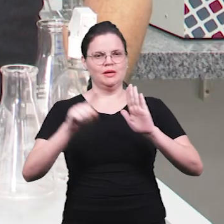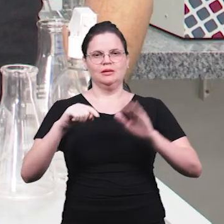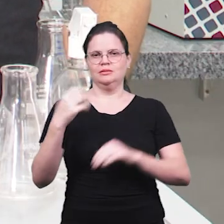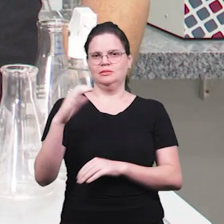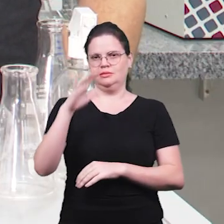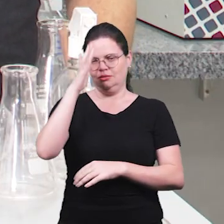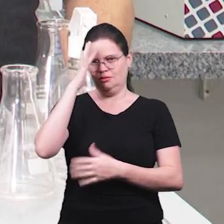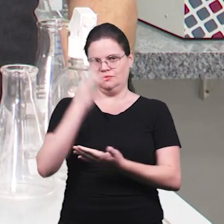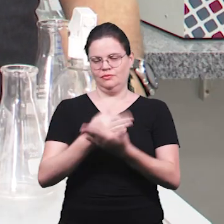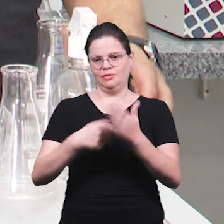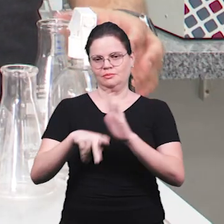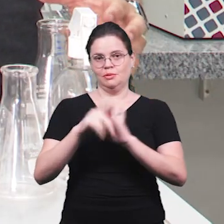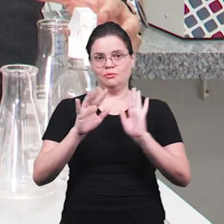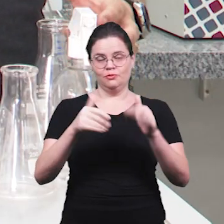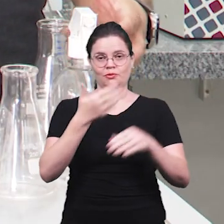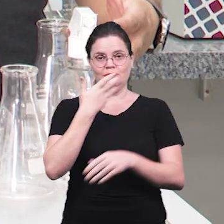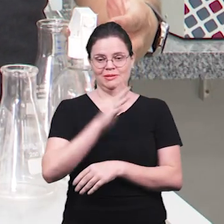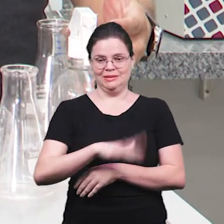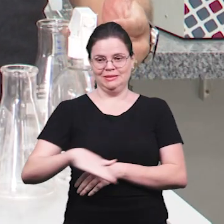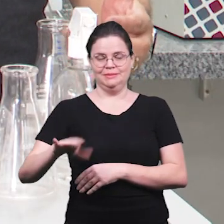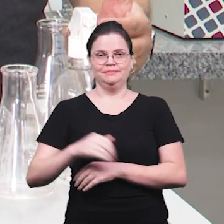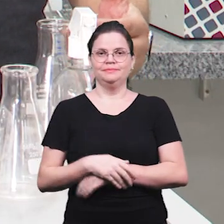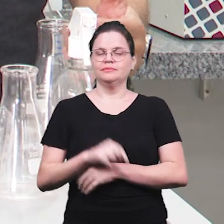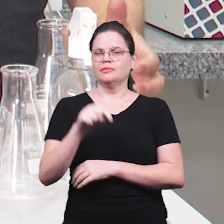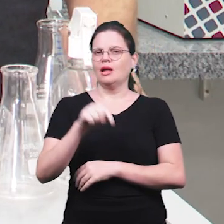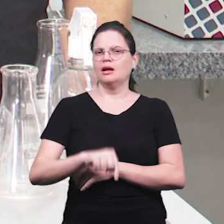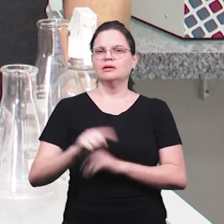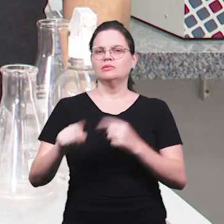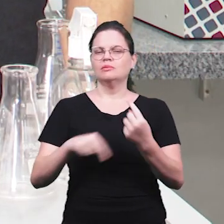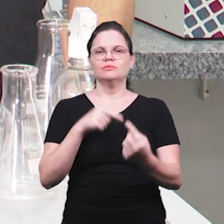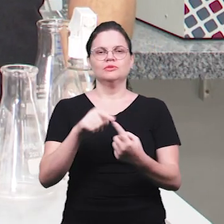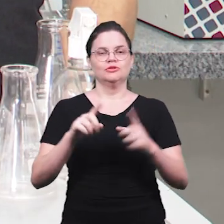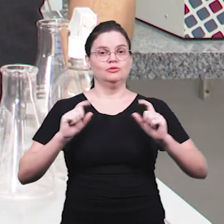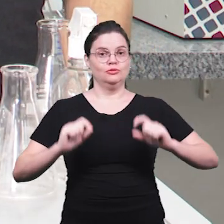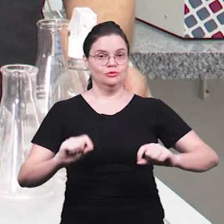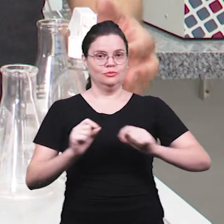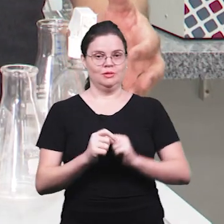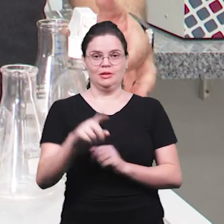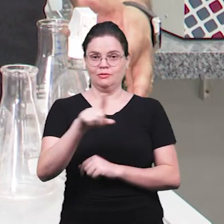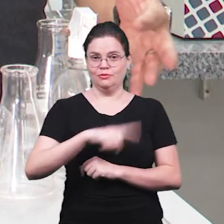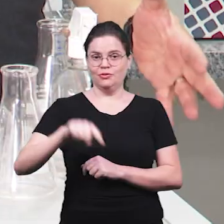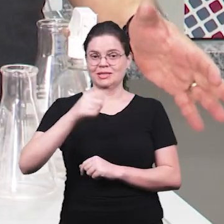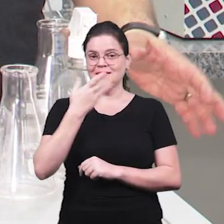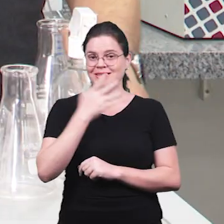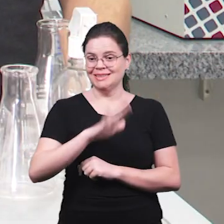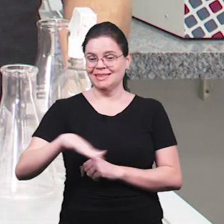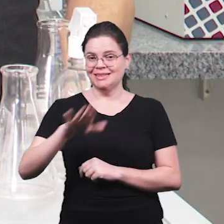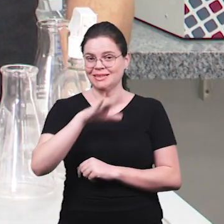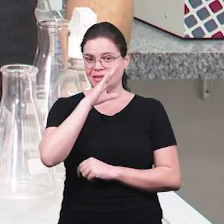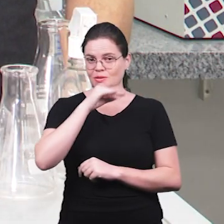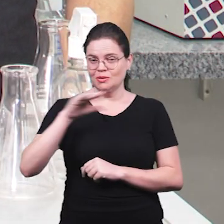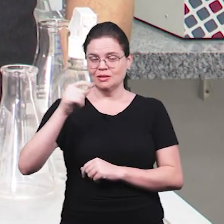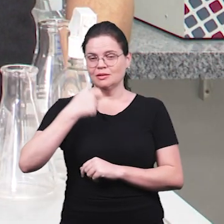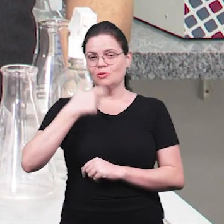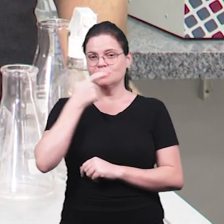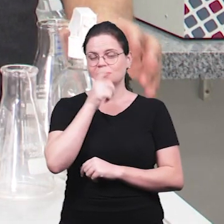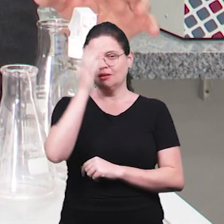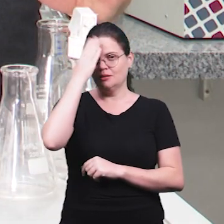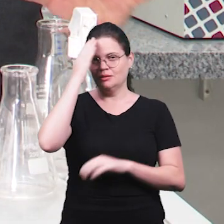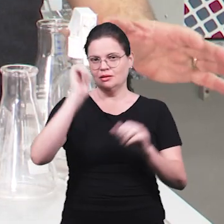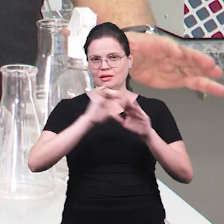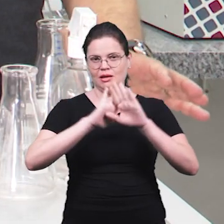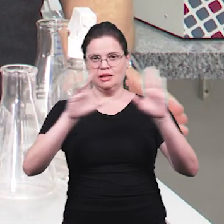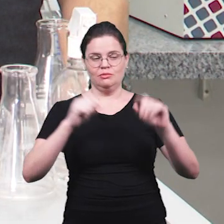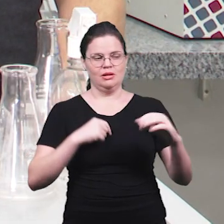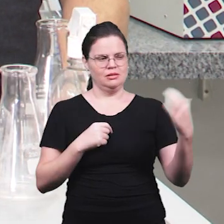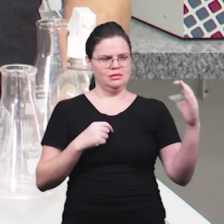para Crianças. Esse programa, crianças, ele tem a finalidade de levar para as crianças, intermediários e adolescentes a diferença